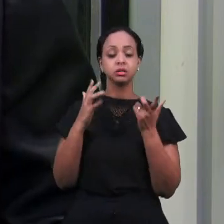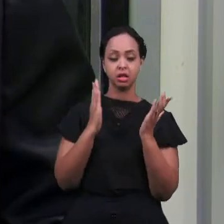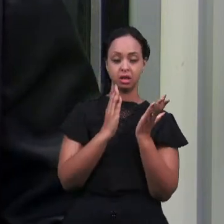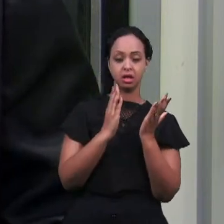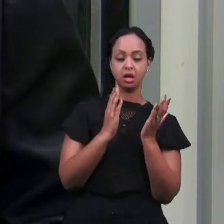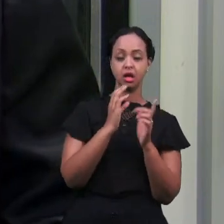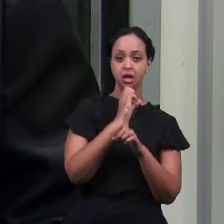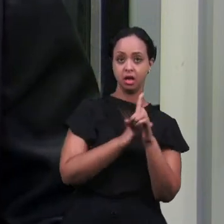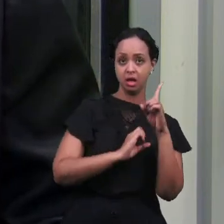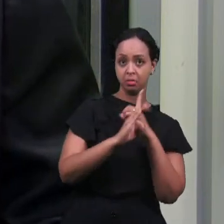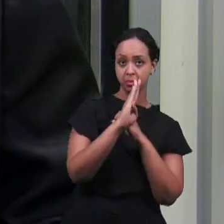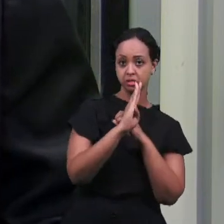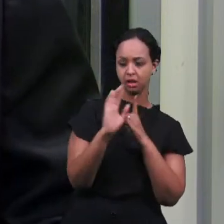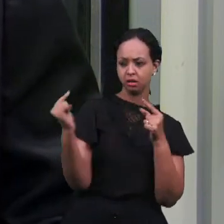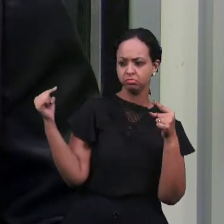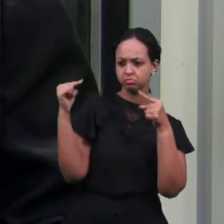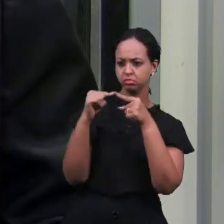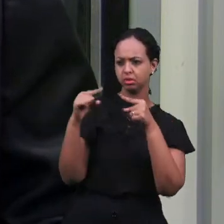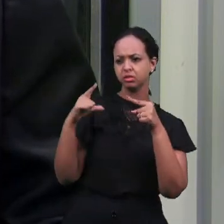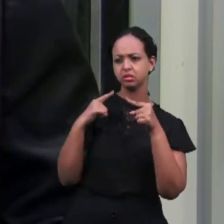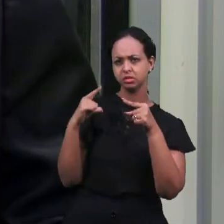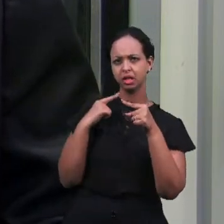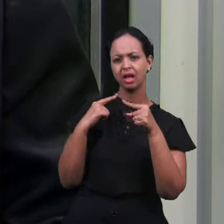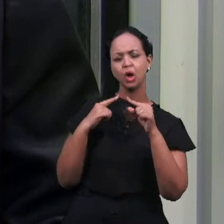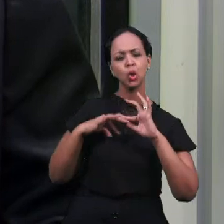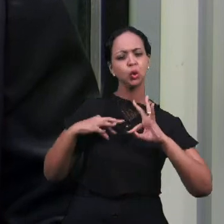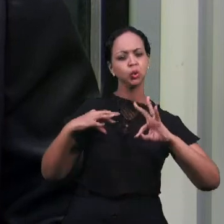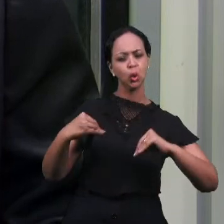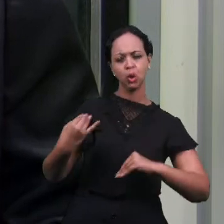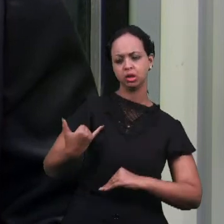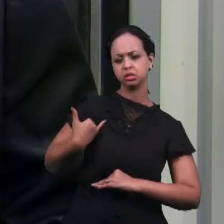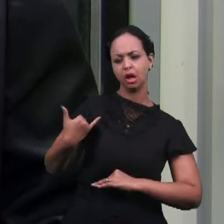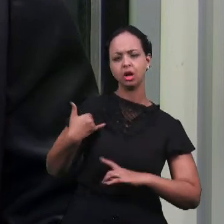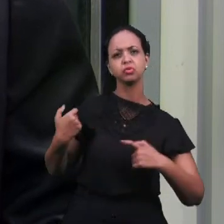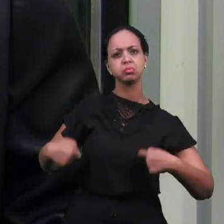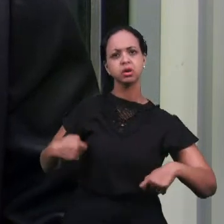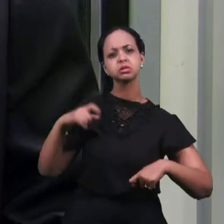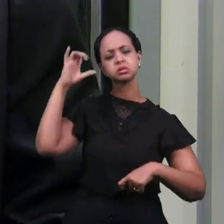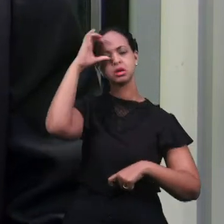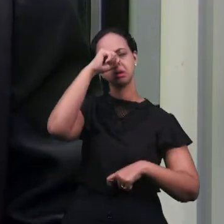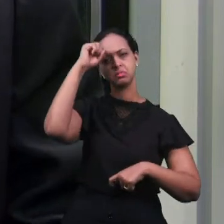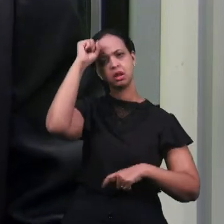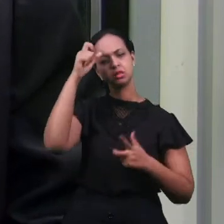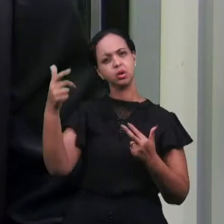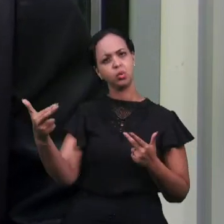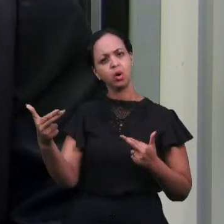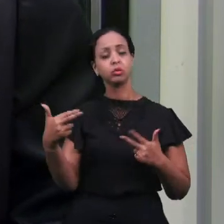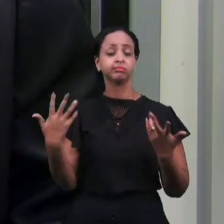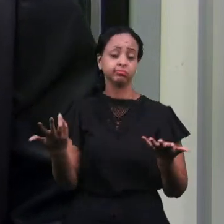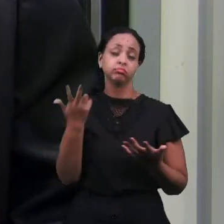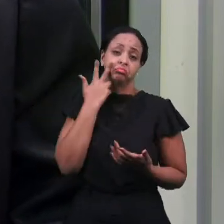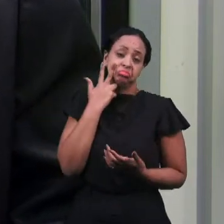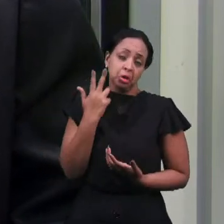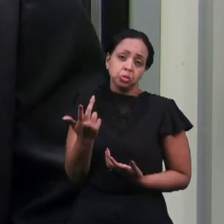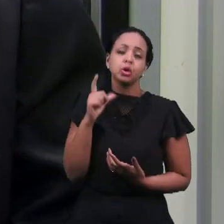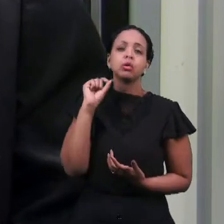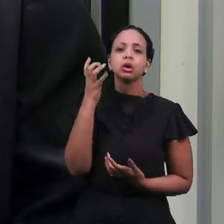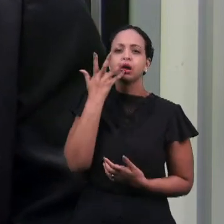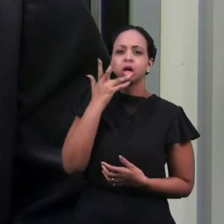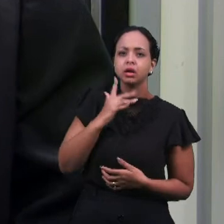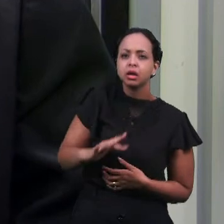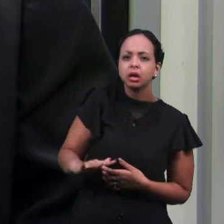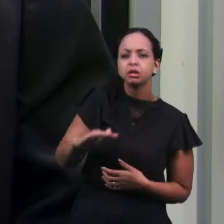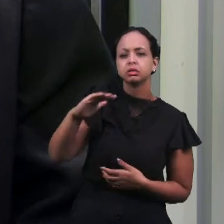ela varre todas as faixas de idade, né? Então, naturalmente, as crianças, intermediários e